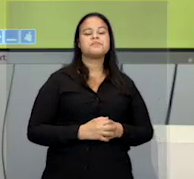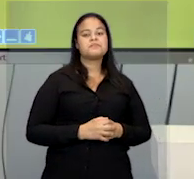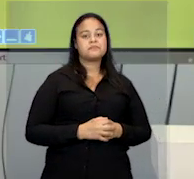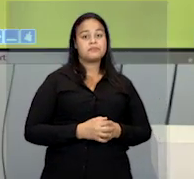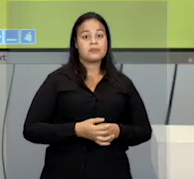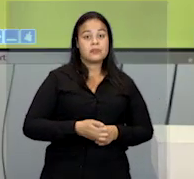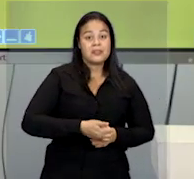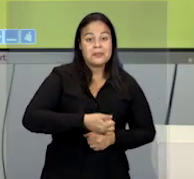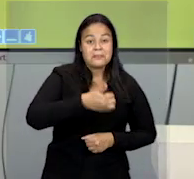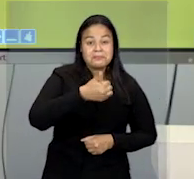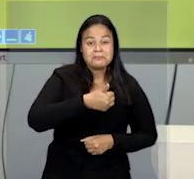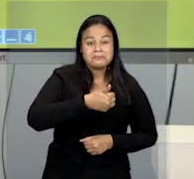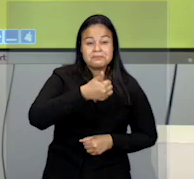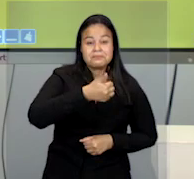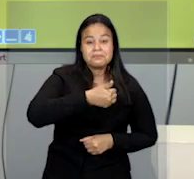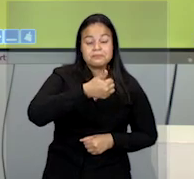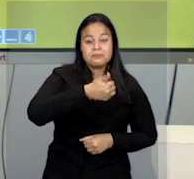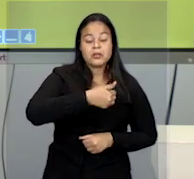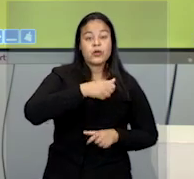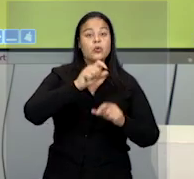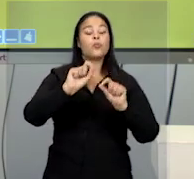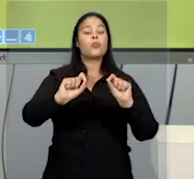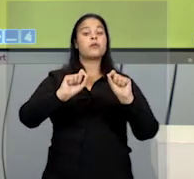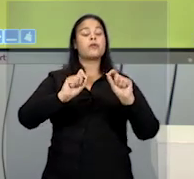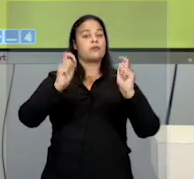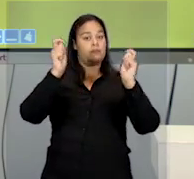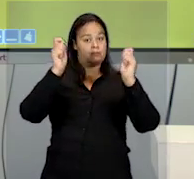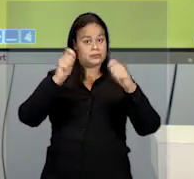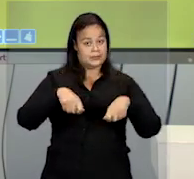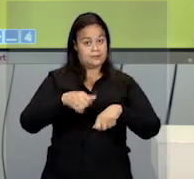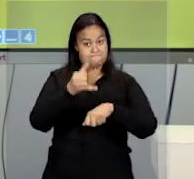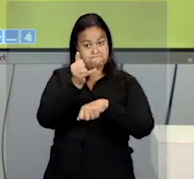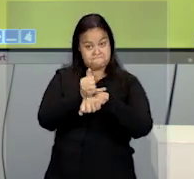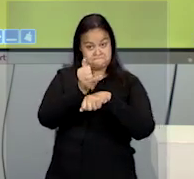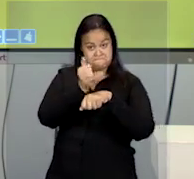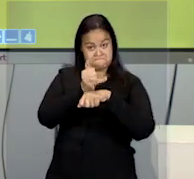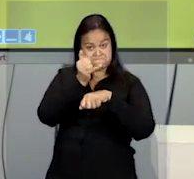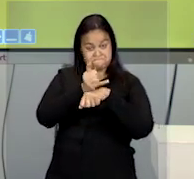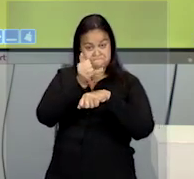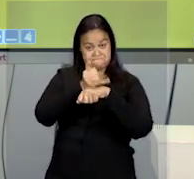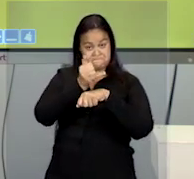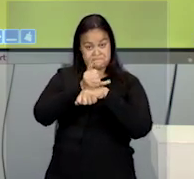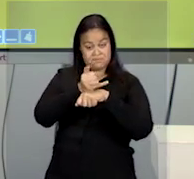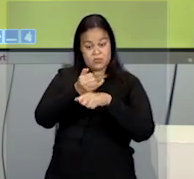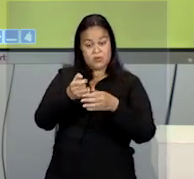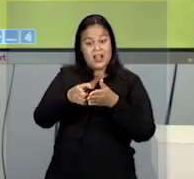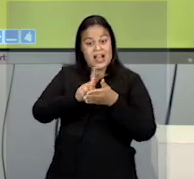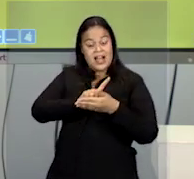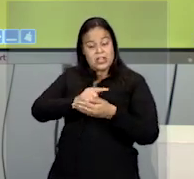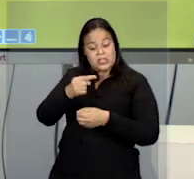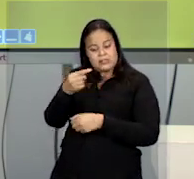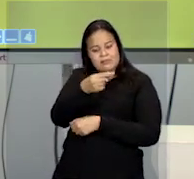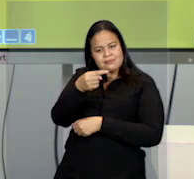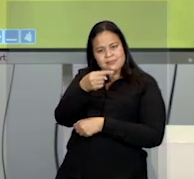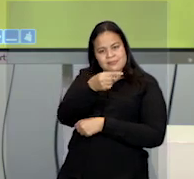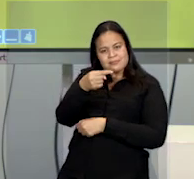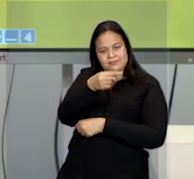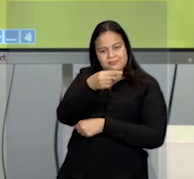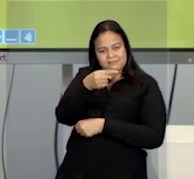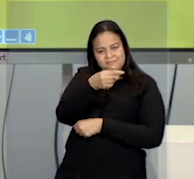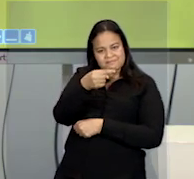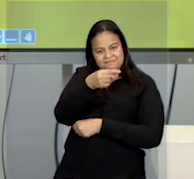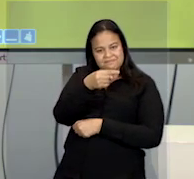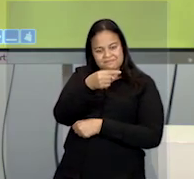primeira coisa, eu tenho que ter o óxido de ferro antes da seta. Eu olho aqui nas minhas